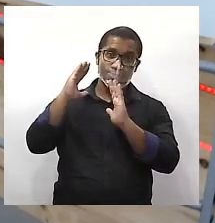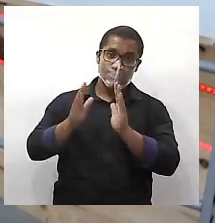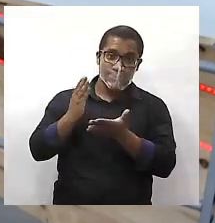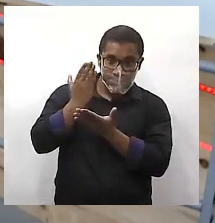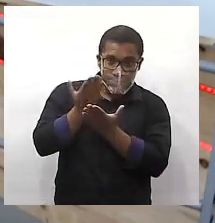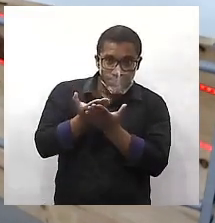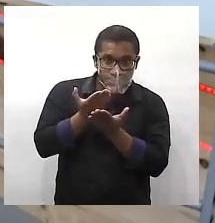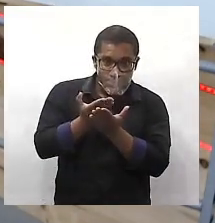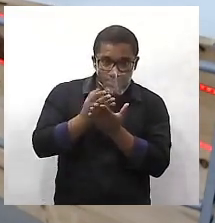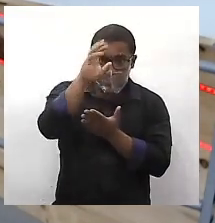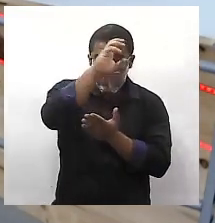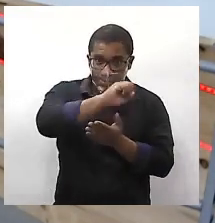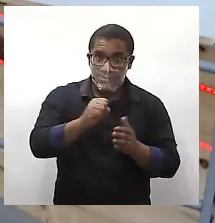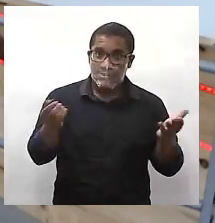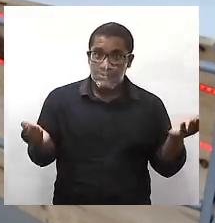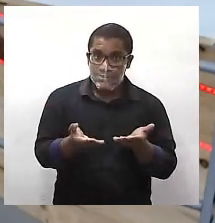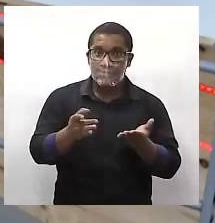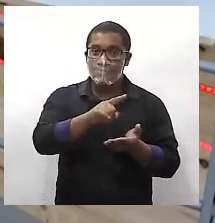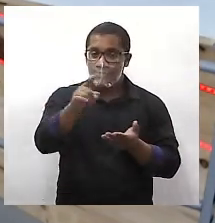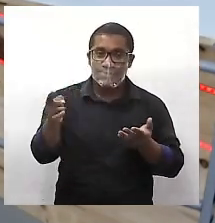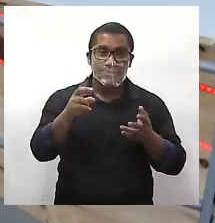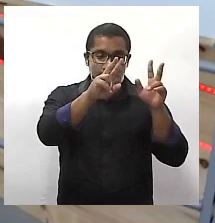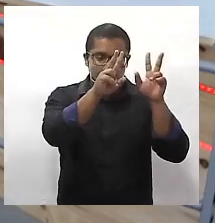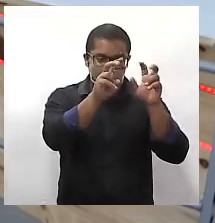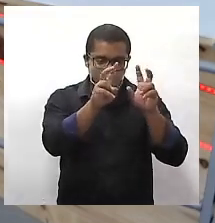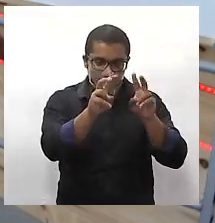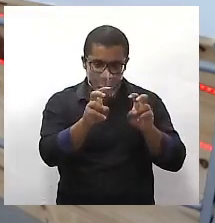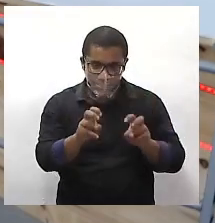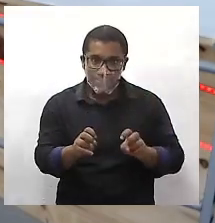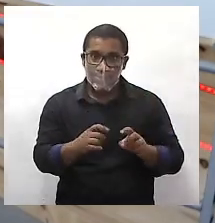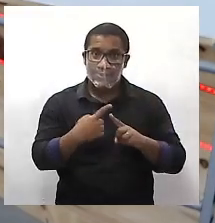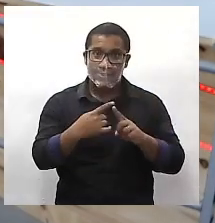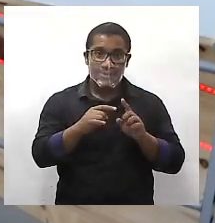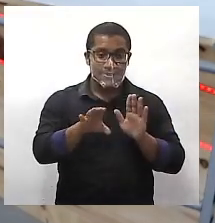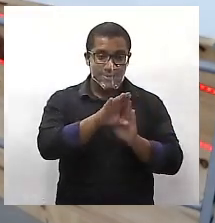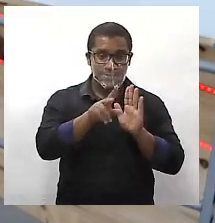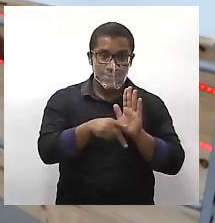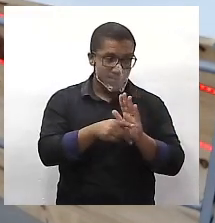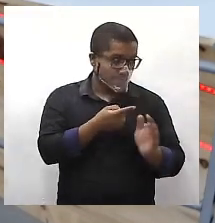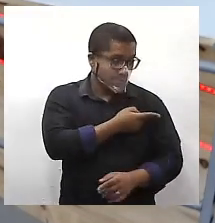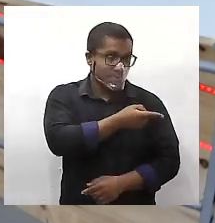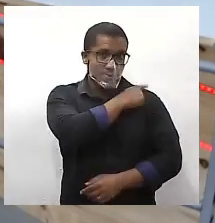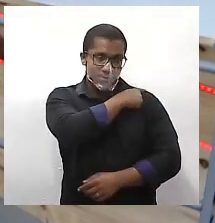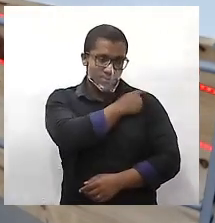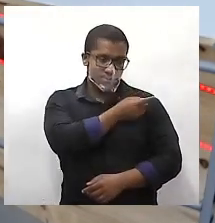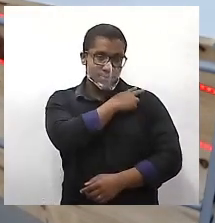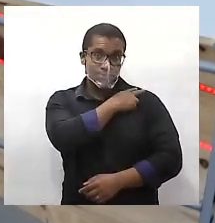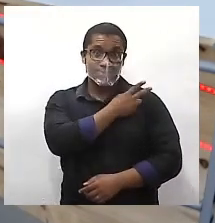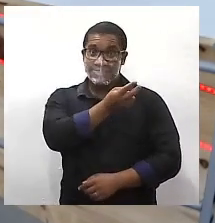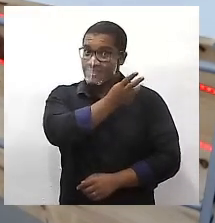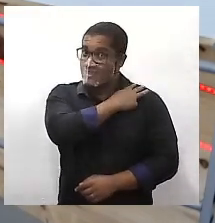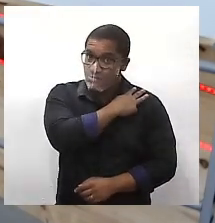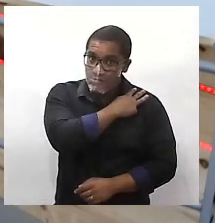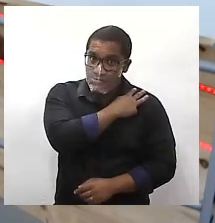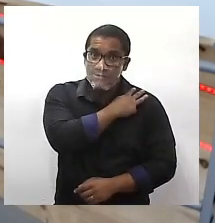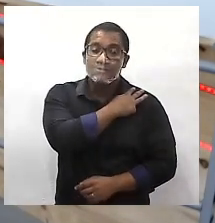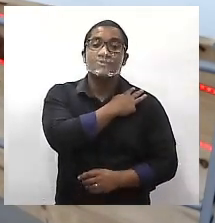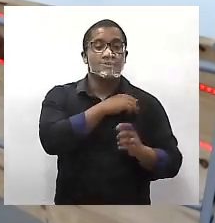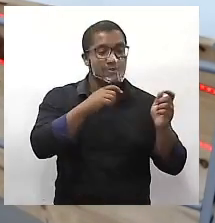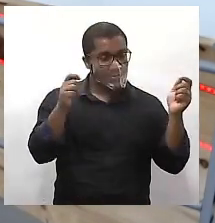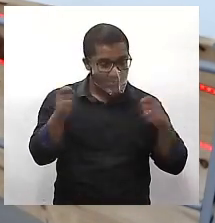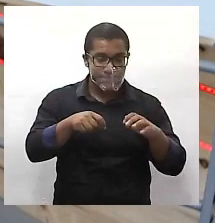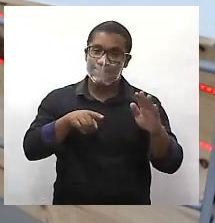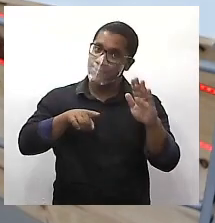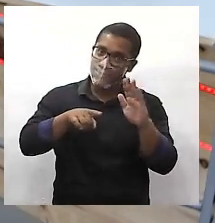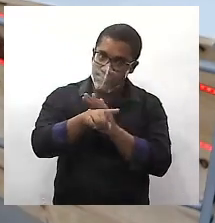todos os assuntos de Biologia, porque todos os capítulos de Biologia do primeiro, do segundo e do terceiro ano podem ser